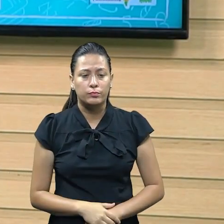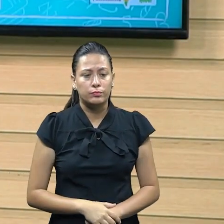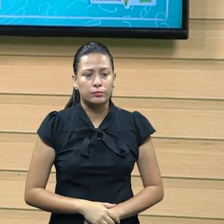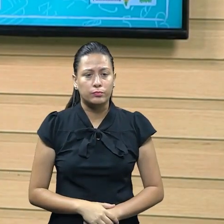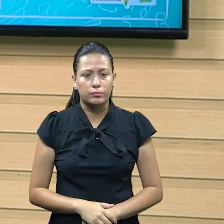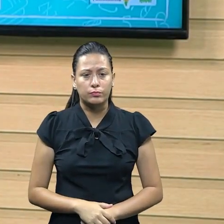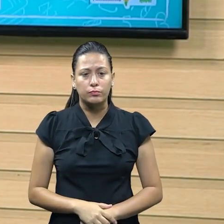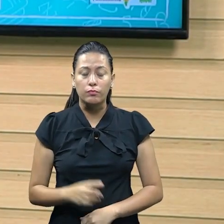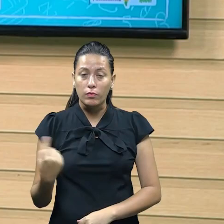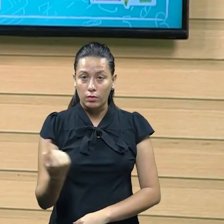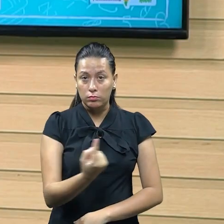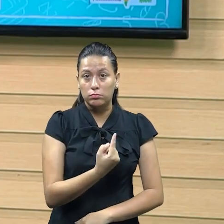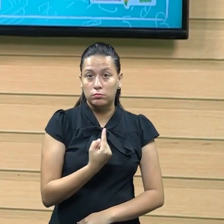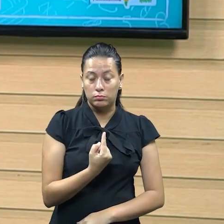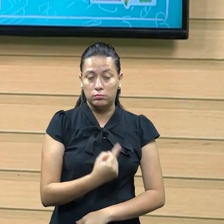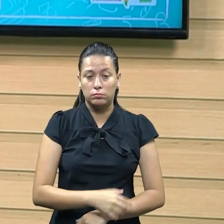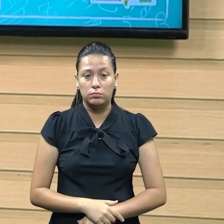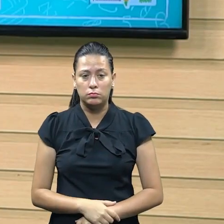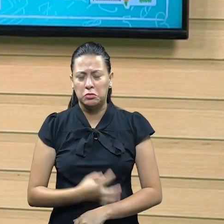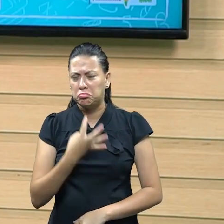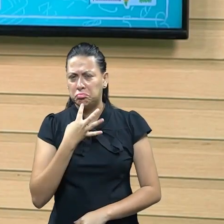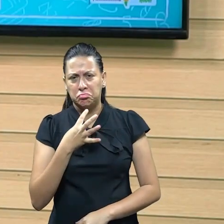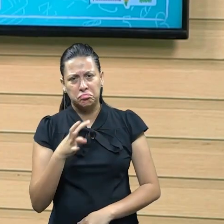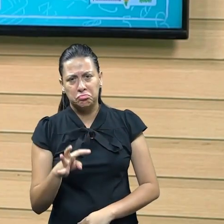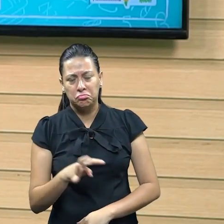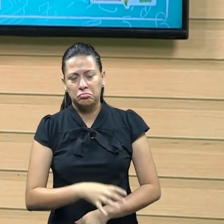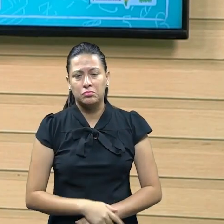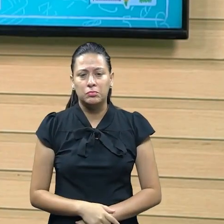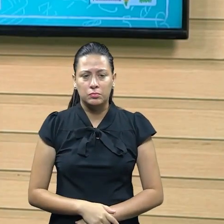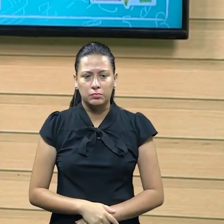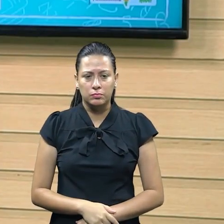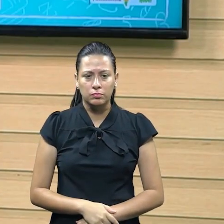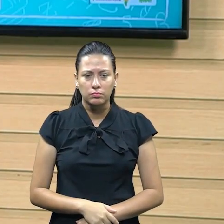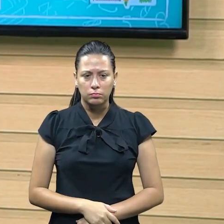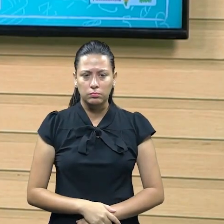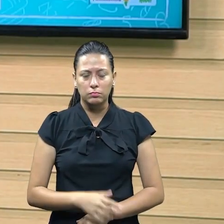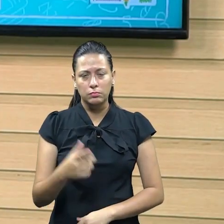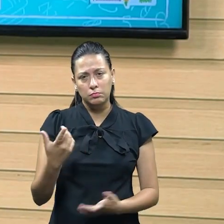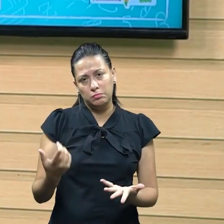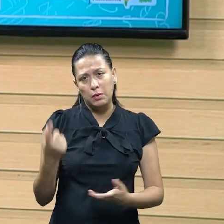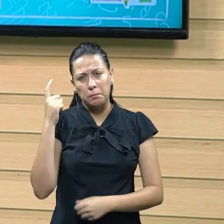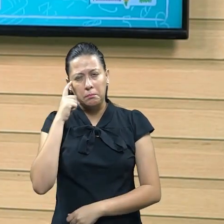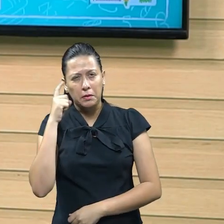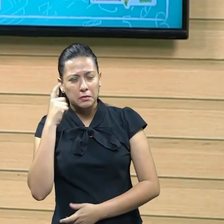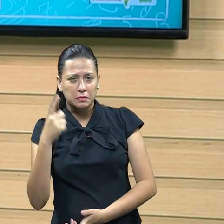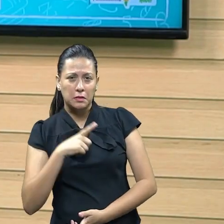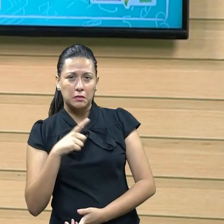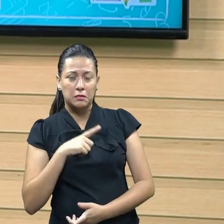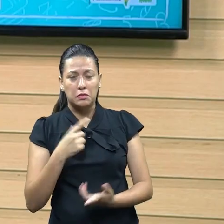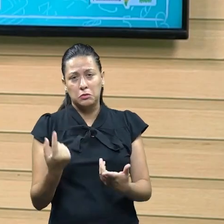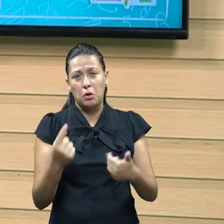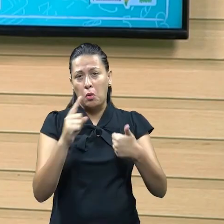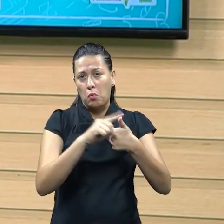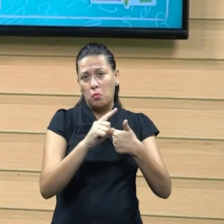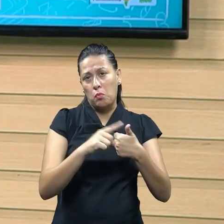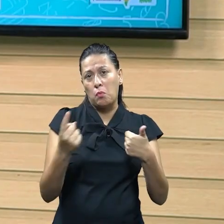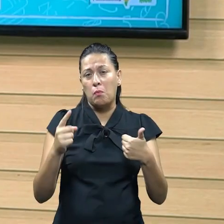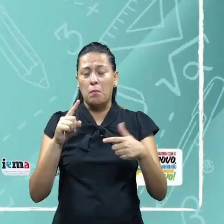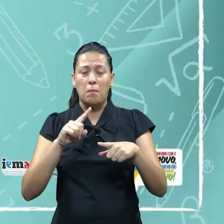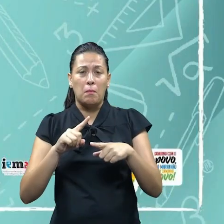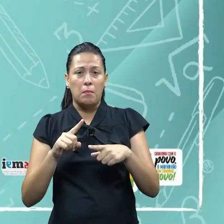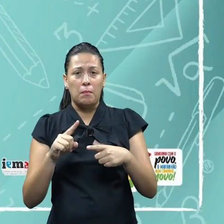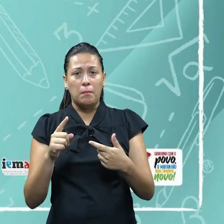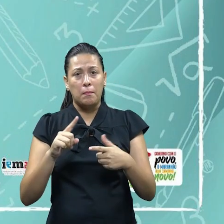A gente que não conhece muito sobre isso, acha que só tem uma forma de fazer o aterramento. Não, tem diferentes tipos de